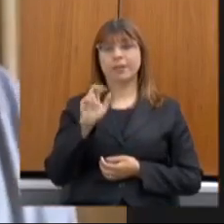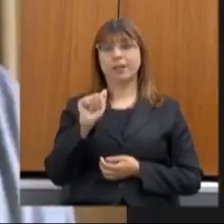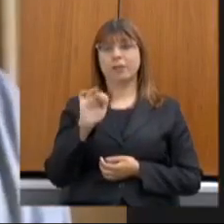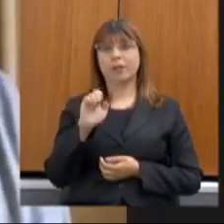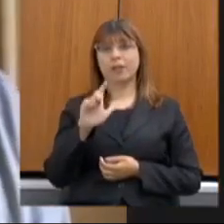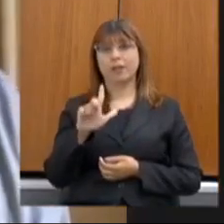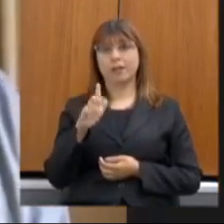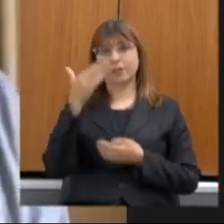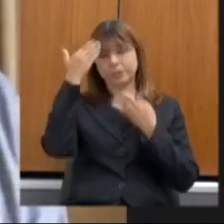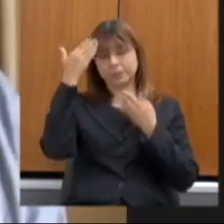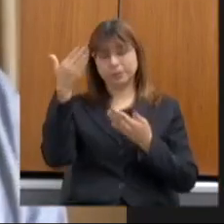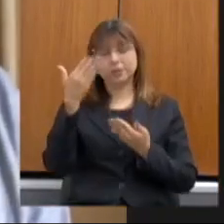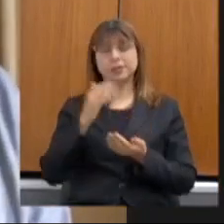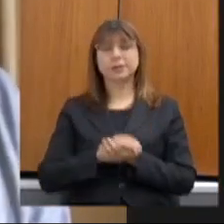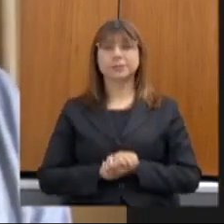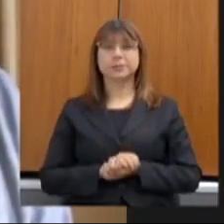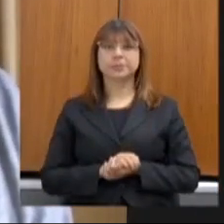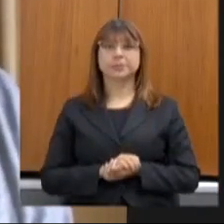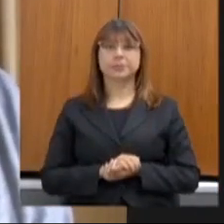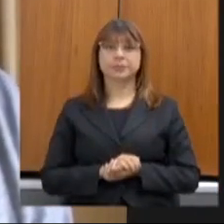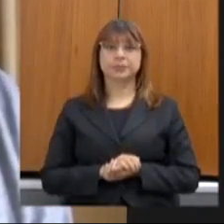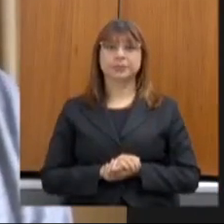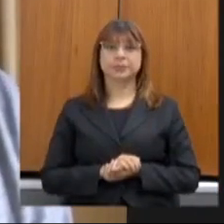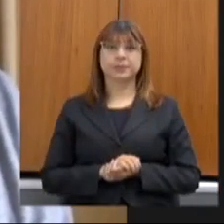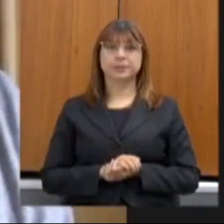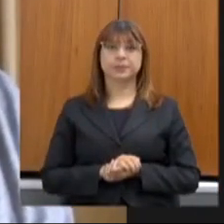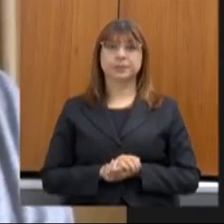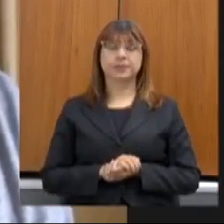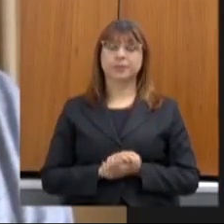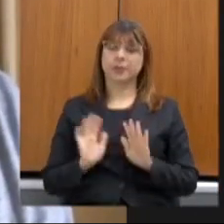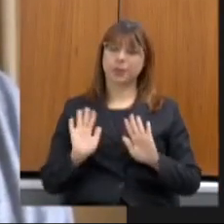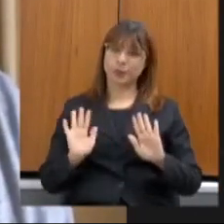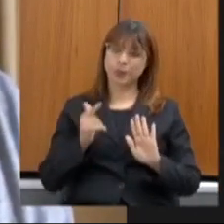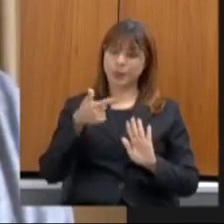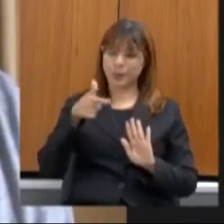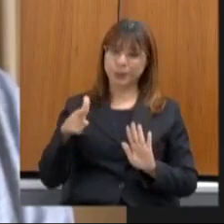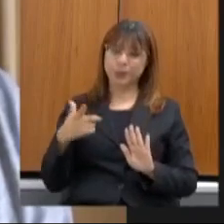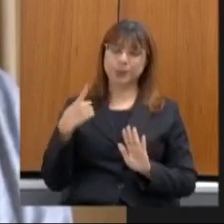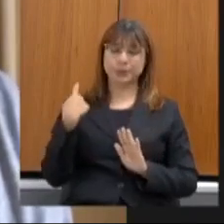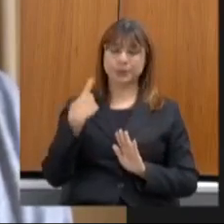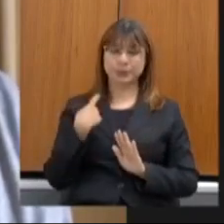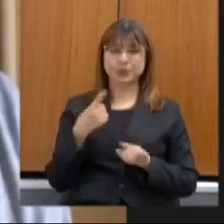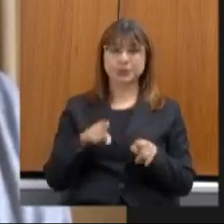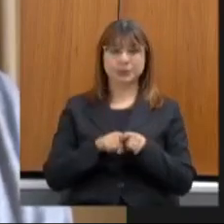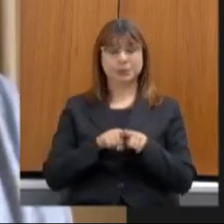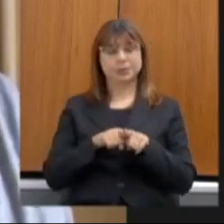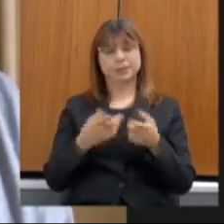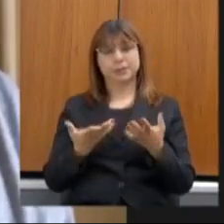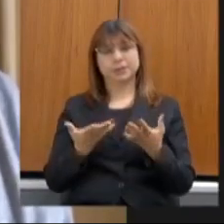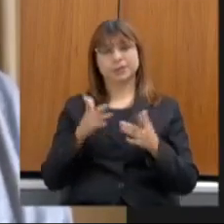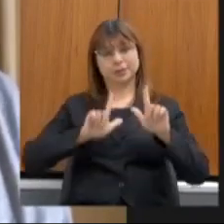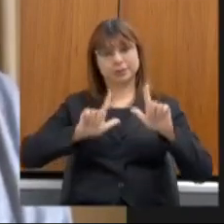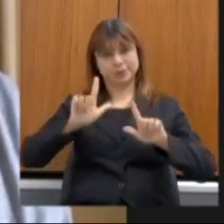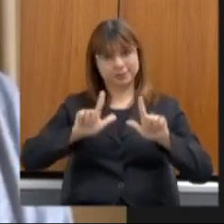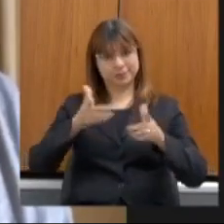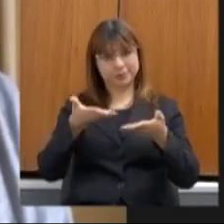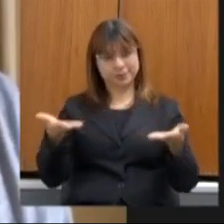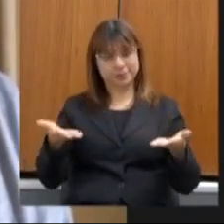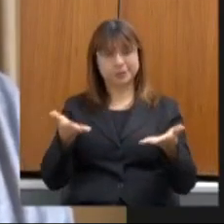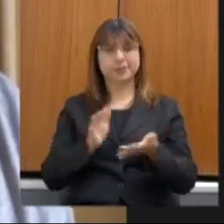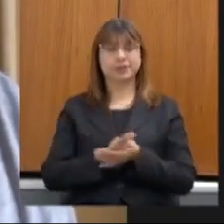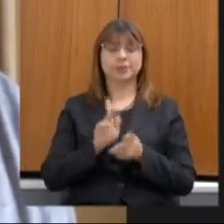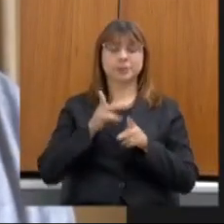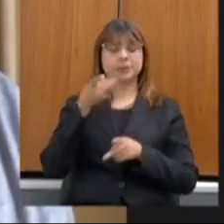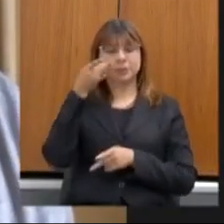obrigado pela palavra colar os demais estão aí ouvindo a gente que eu te vi e aqueles que estão